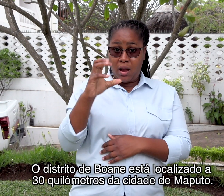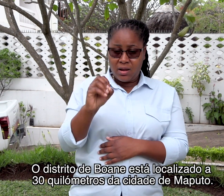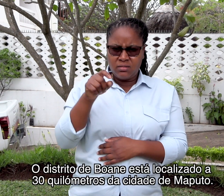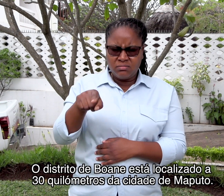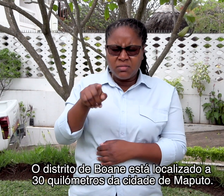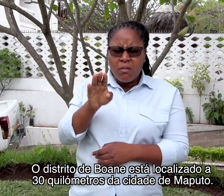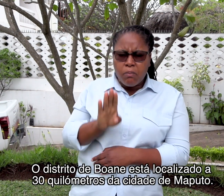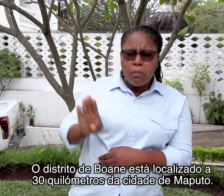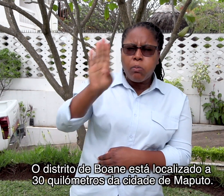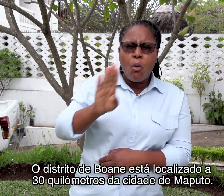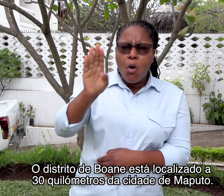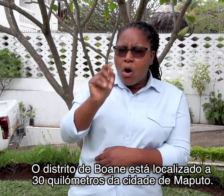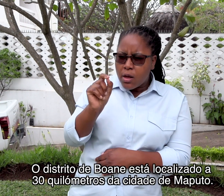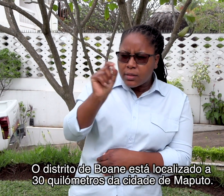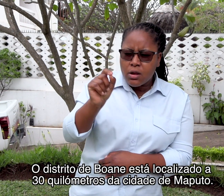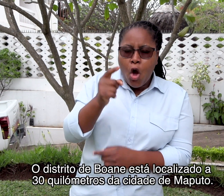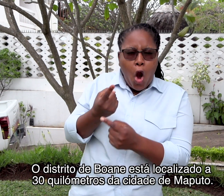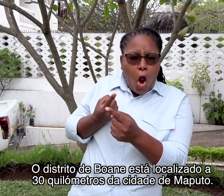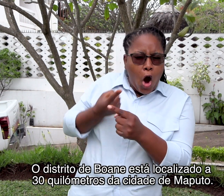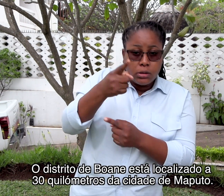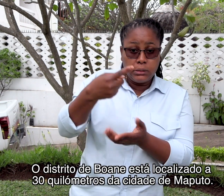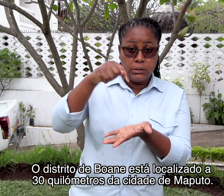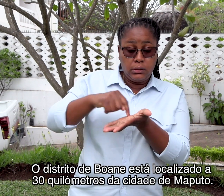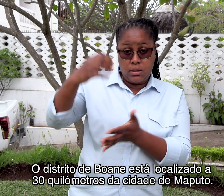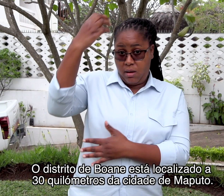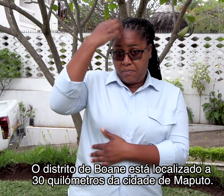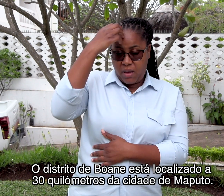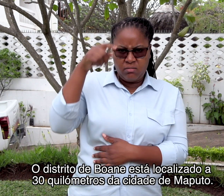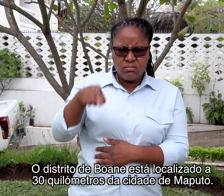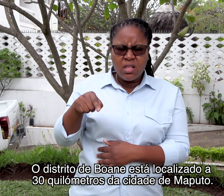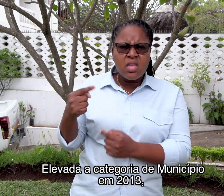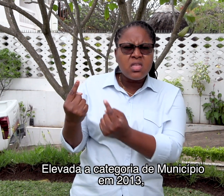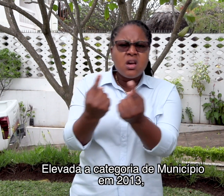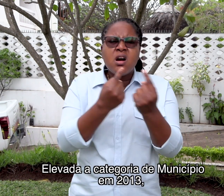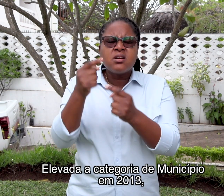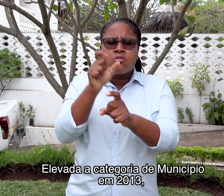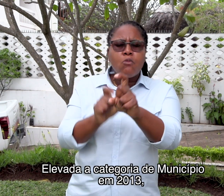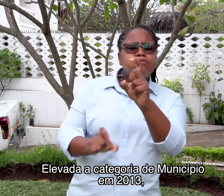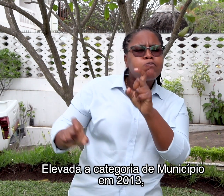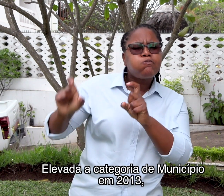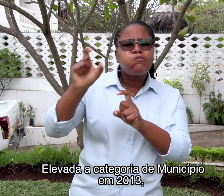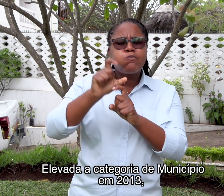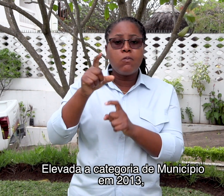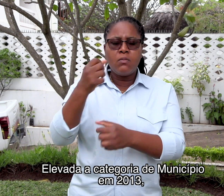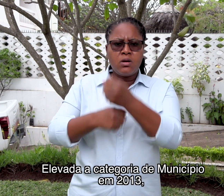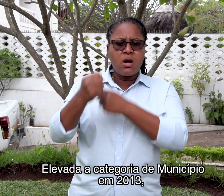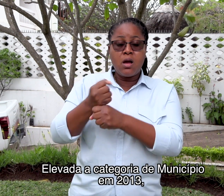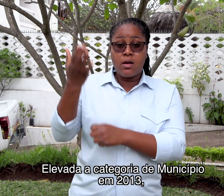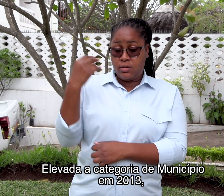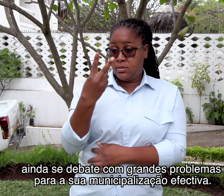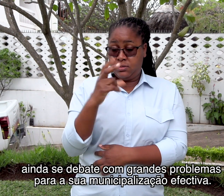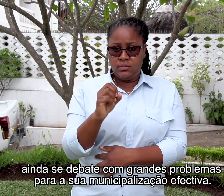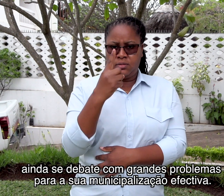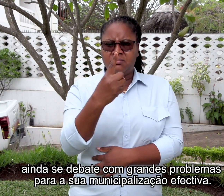O distrito de Boane está localizado a 30 quilômetros da cidade de Maputo. Elevada à categoria de município em